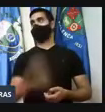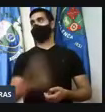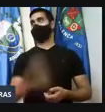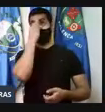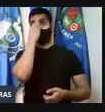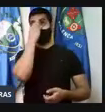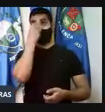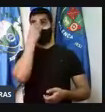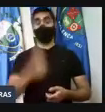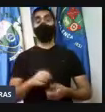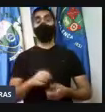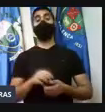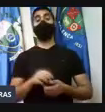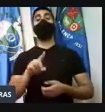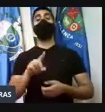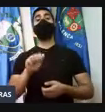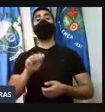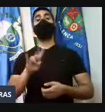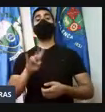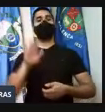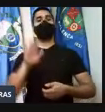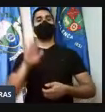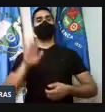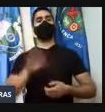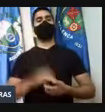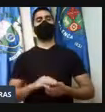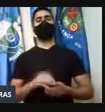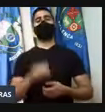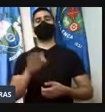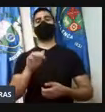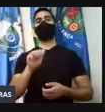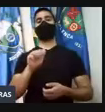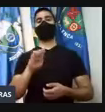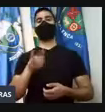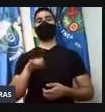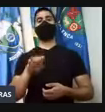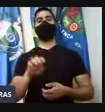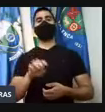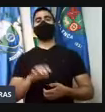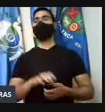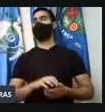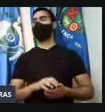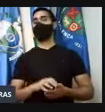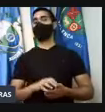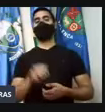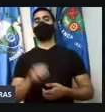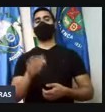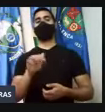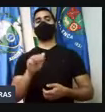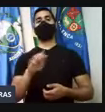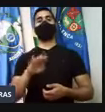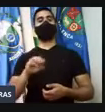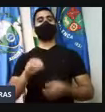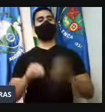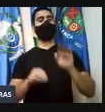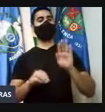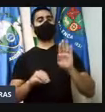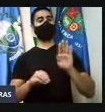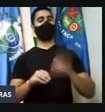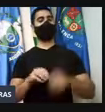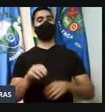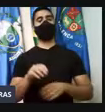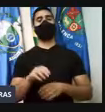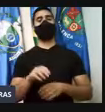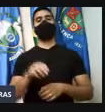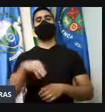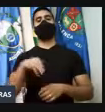presente, David Barbosa Nogueira presente, Fabiane Vasconcelos, Fábio Antônio Pires Jorge presente,